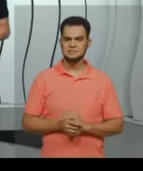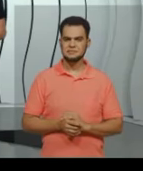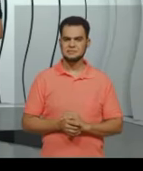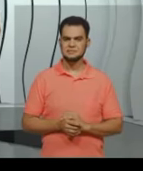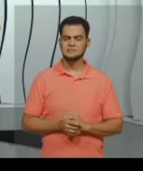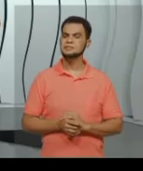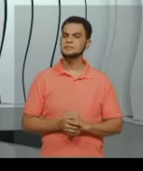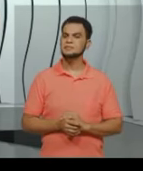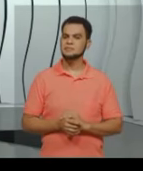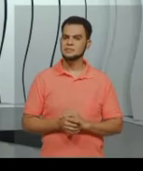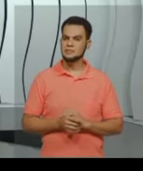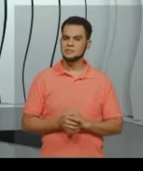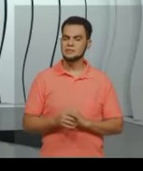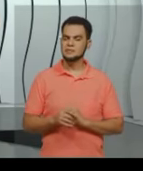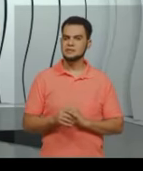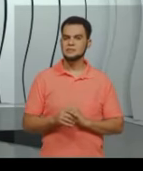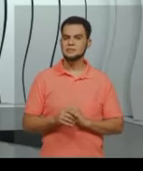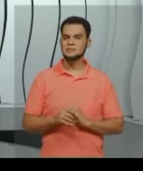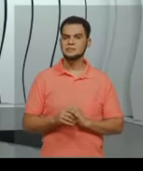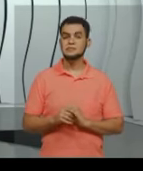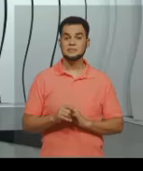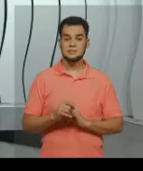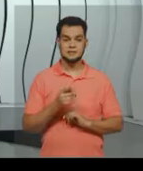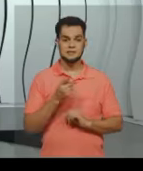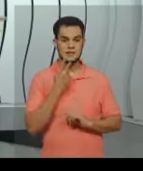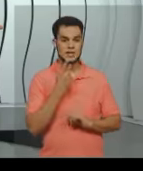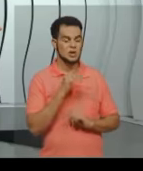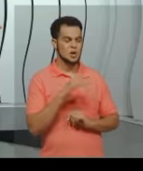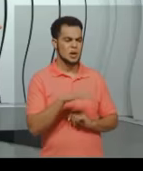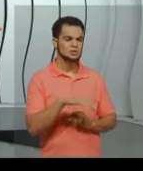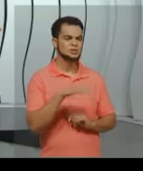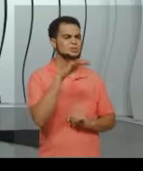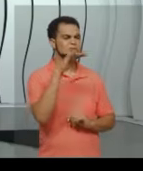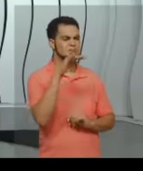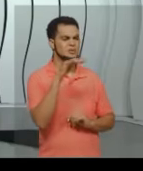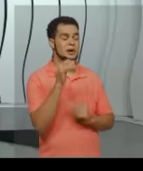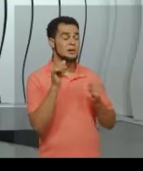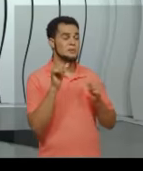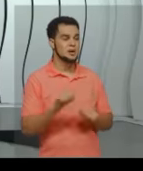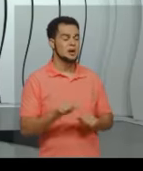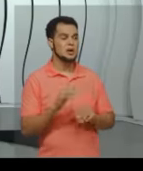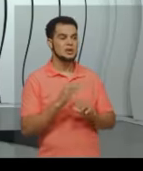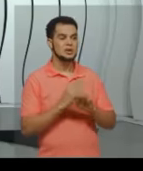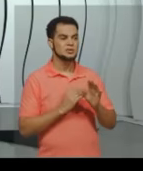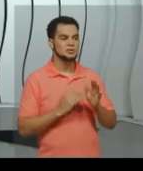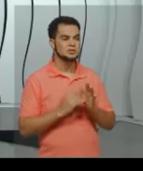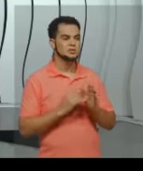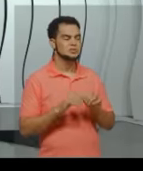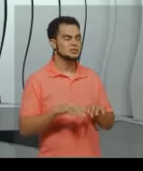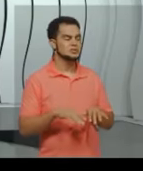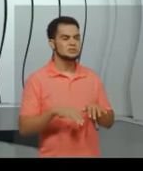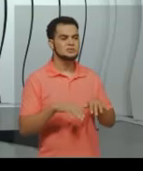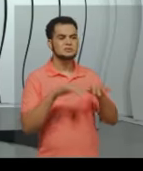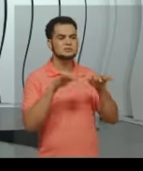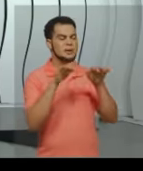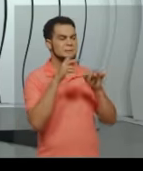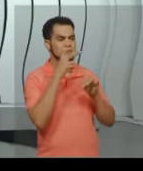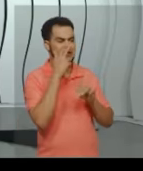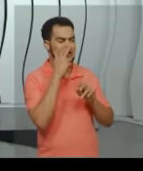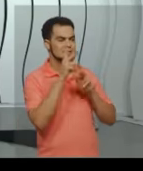Grown-ups é os crescidos, os adultos, de adults, tem um sinônimo de adultos. Parece que as pessoas